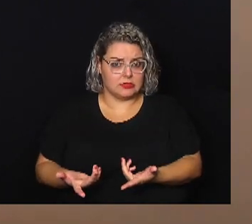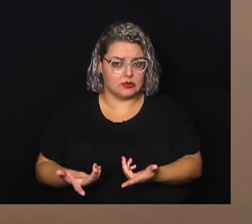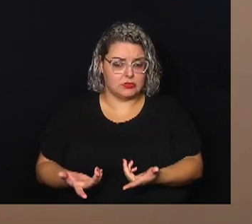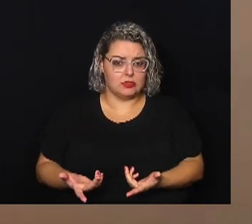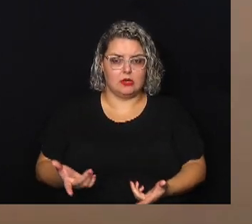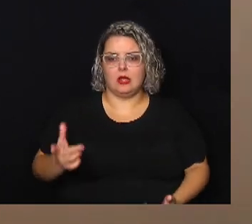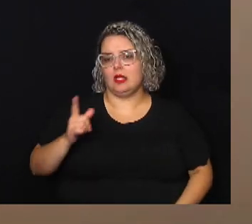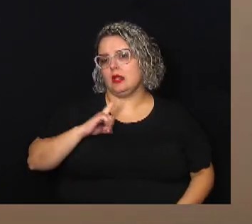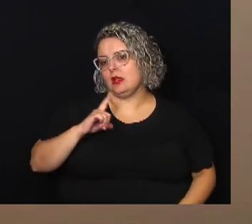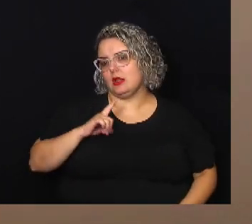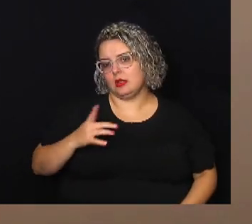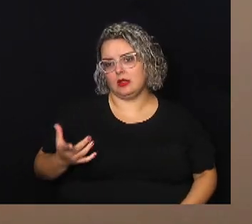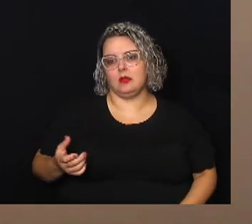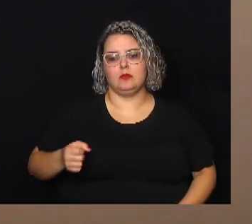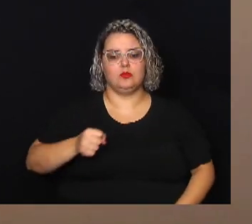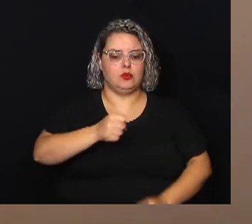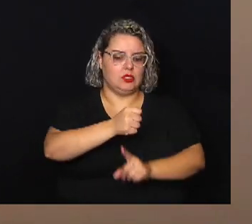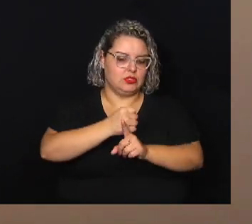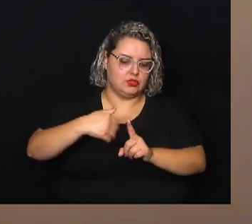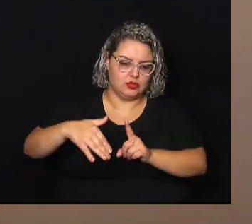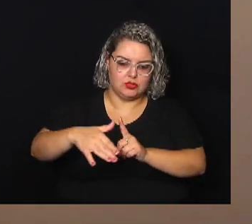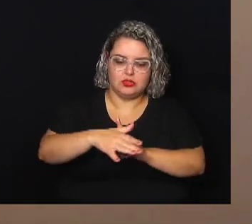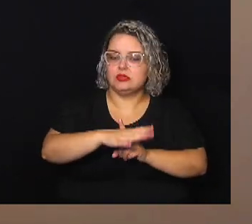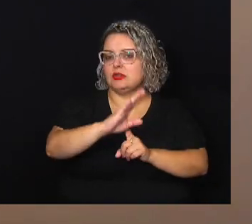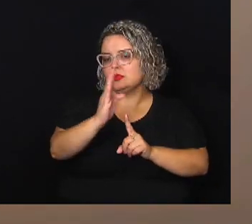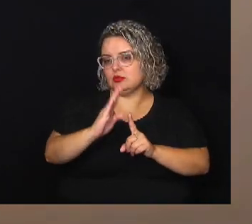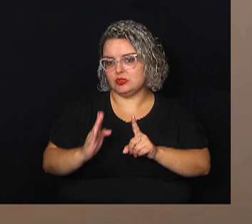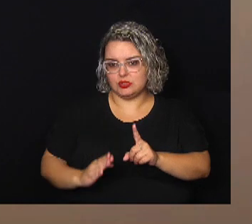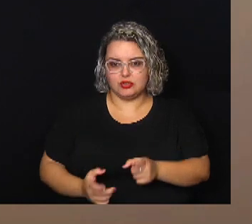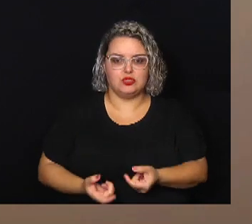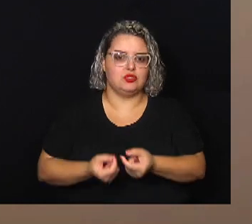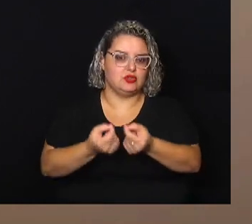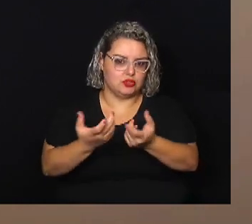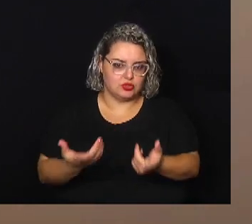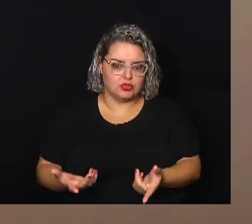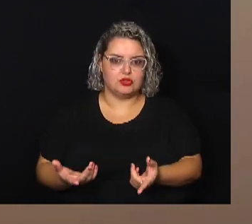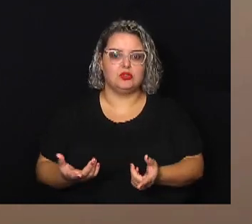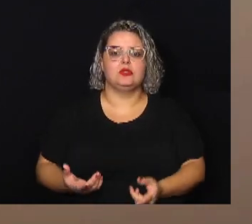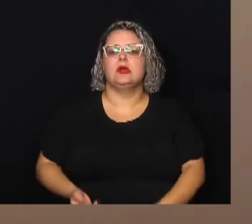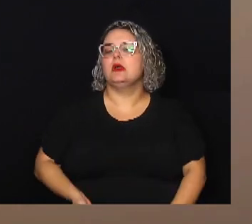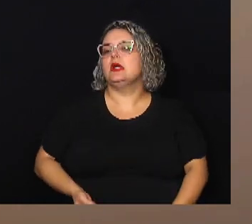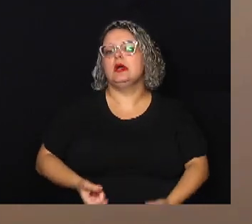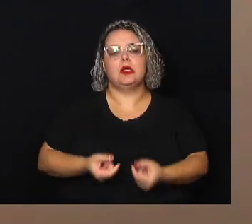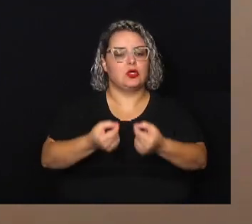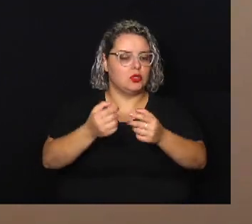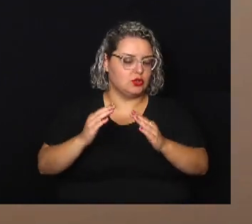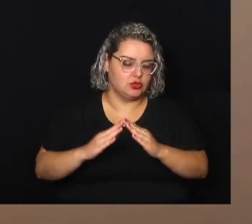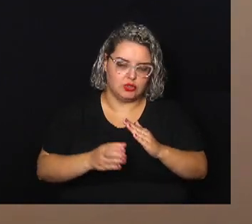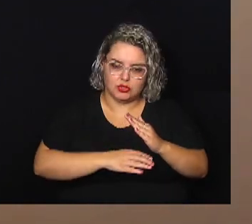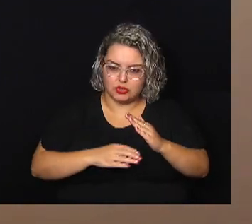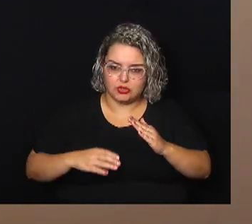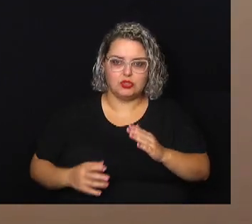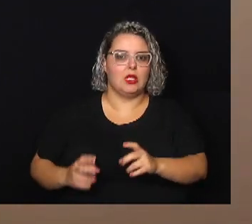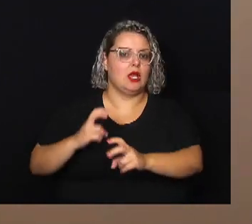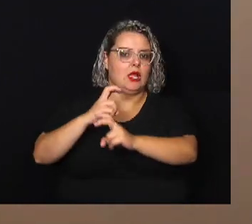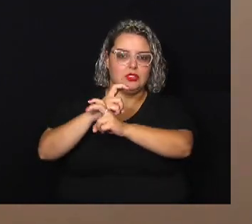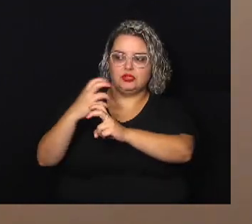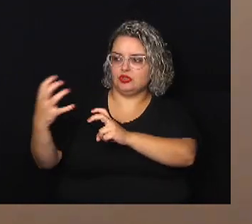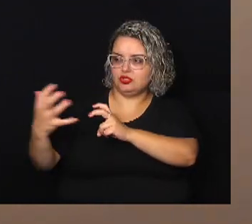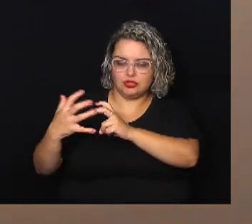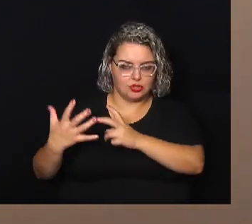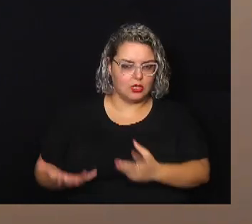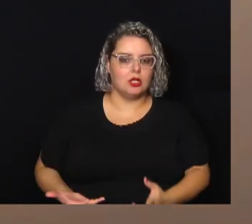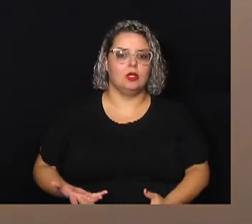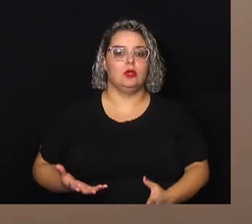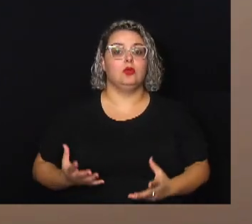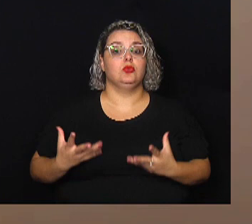temos a Sociedade Brasileira de Cirurgia Oncológica, a Sociedade Brasileira de Oncologia Clínica, a Sociedade Brasileira de Radioterapia, nossos